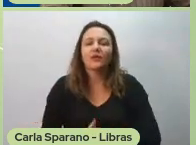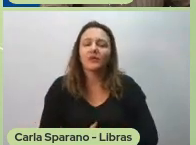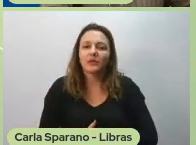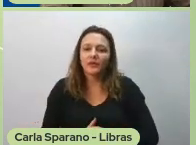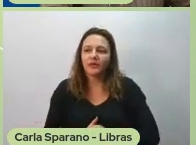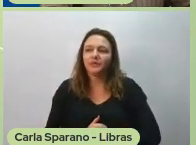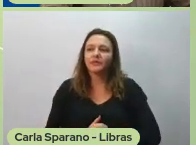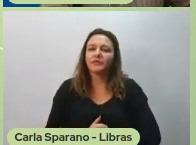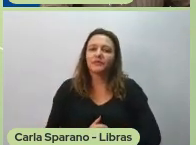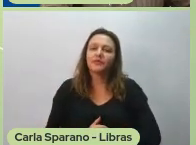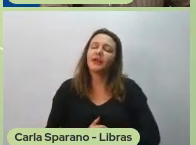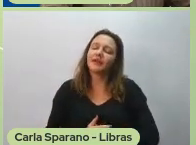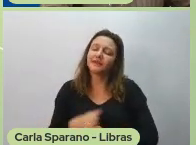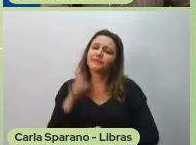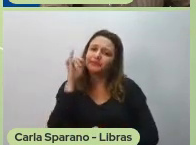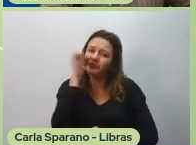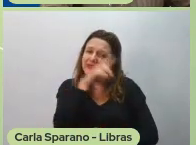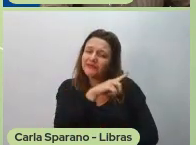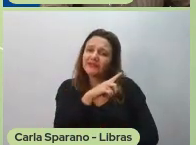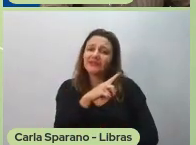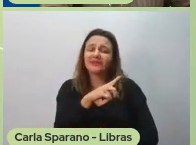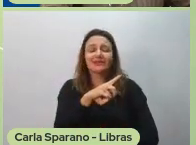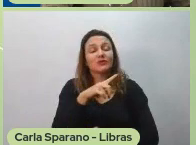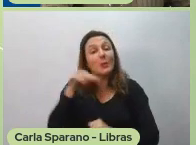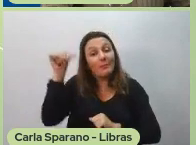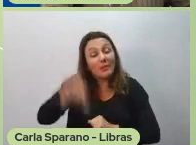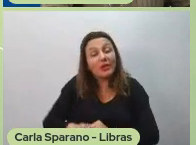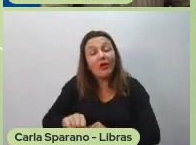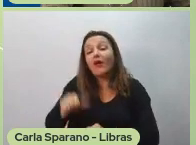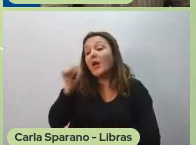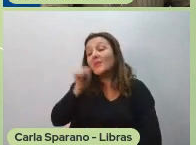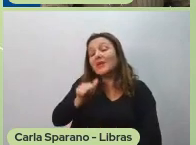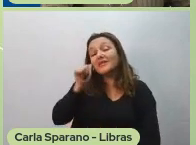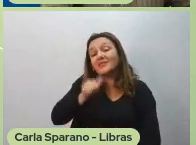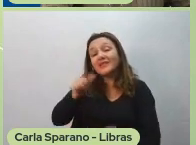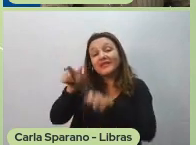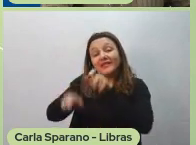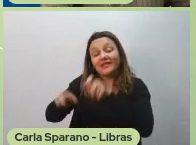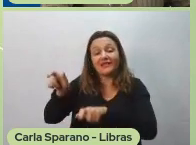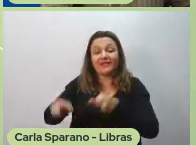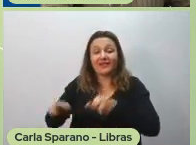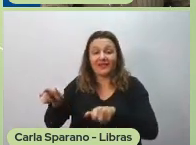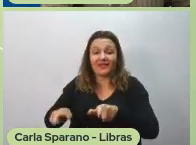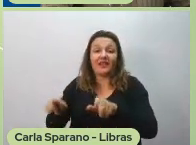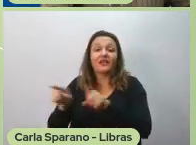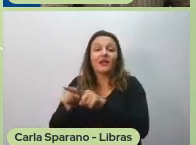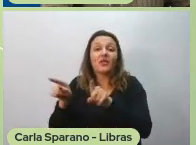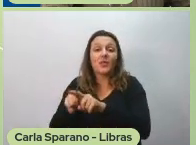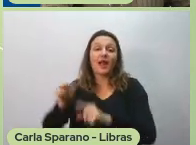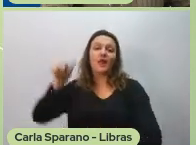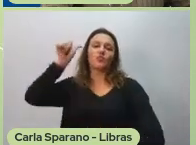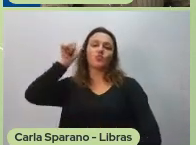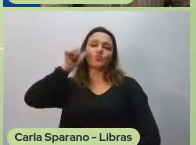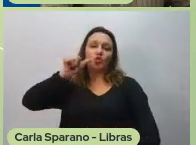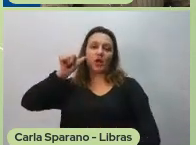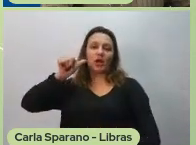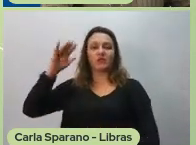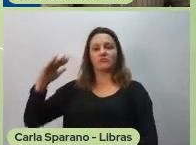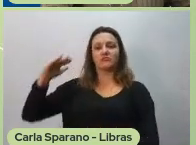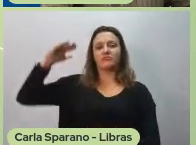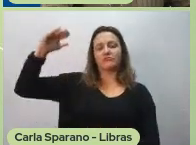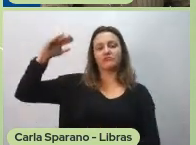mais cruel para as meninas e para as mulheres, tá? Então, isso um pouco